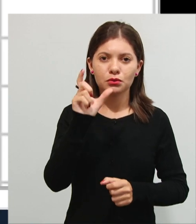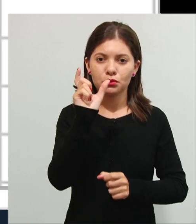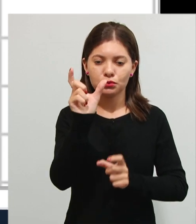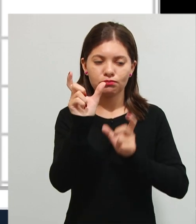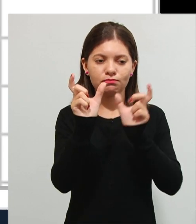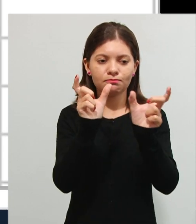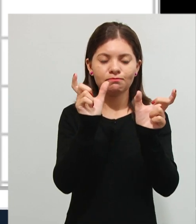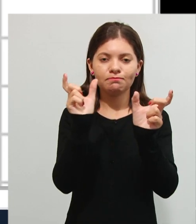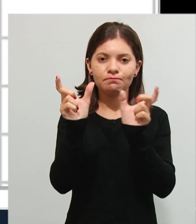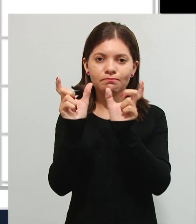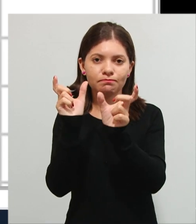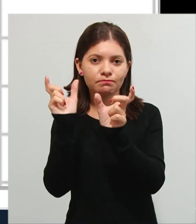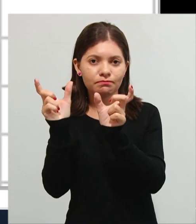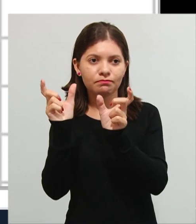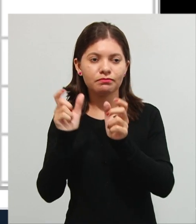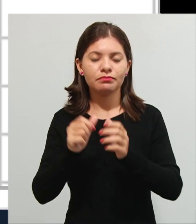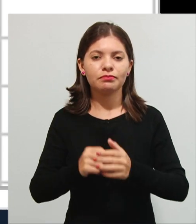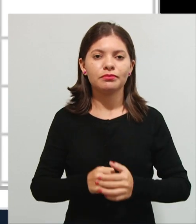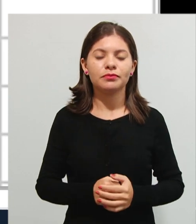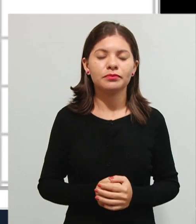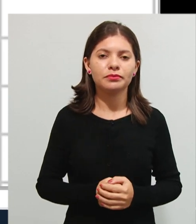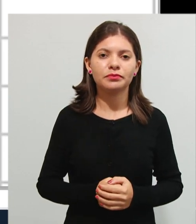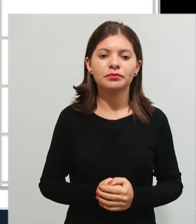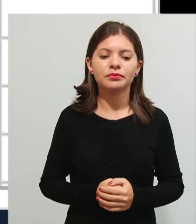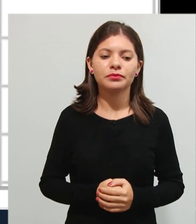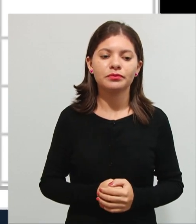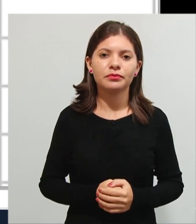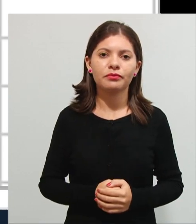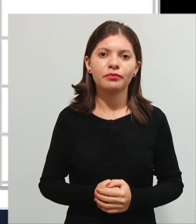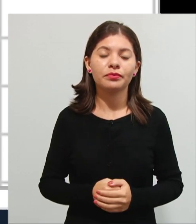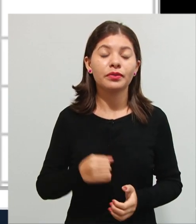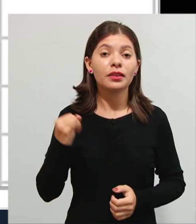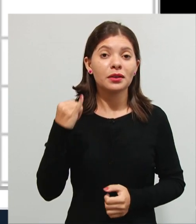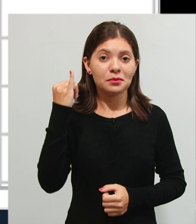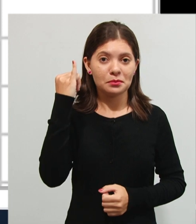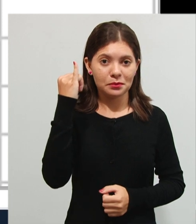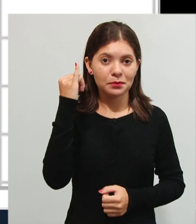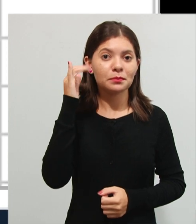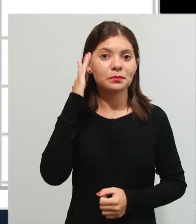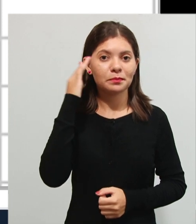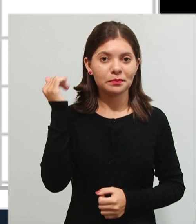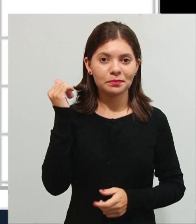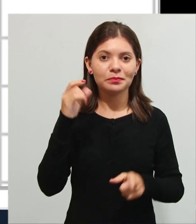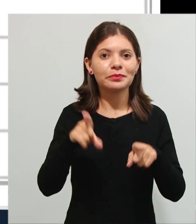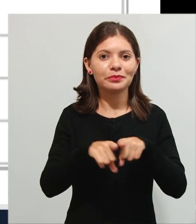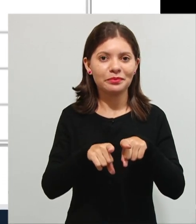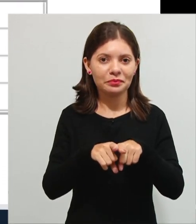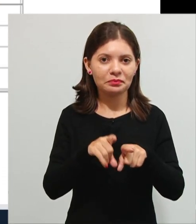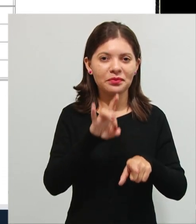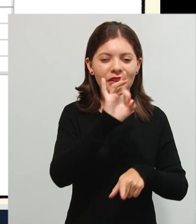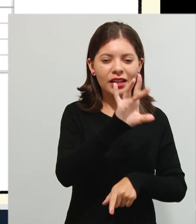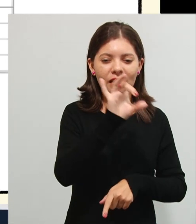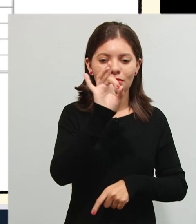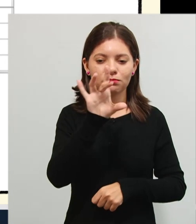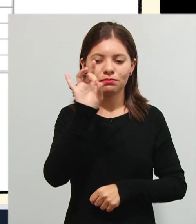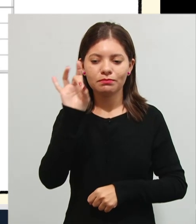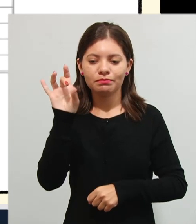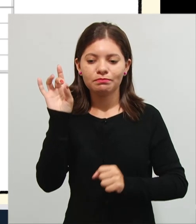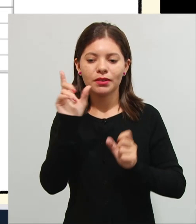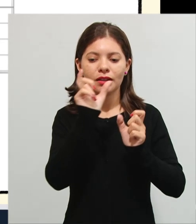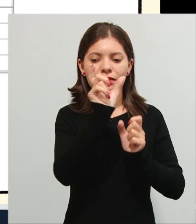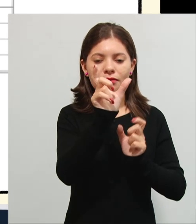num quadradinho desse, eu estou clicando em uma célula. E é importante a gente entender que